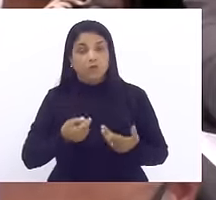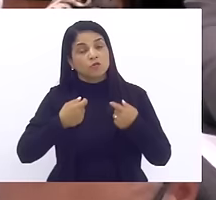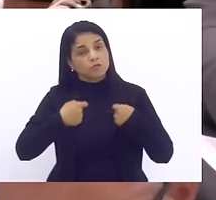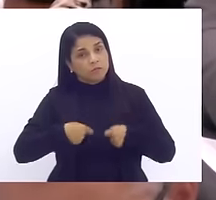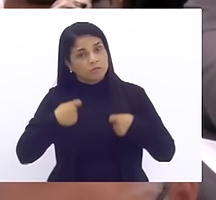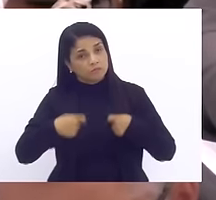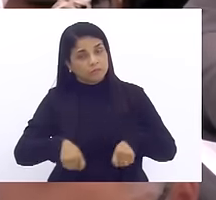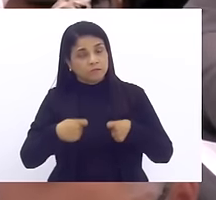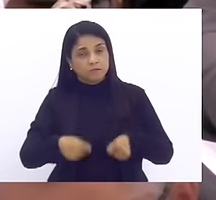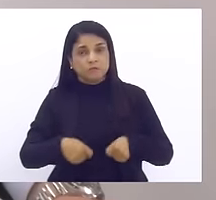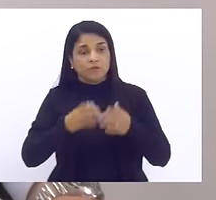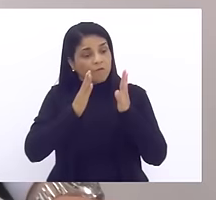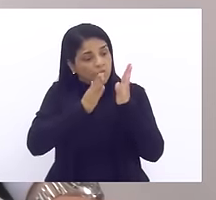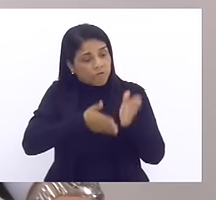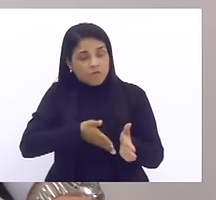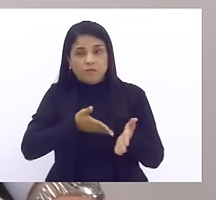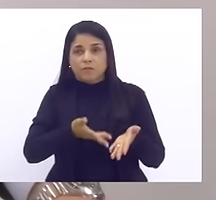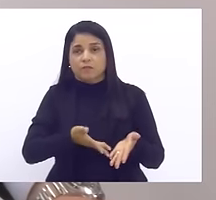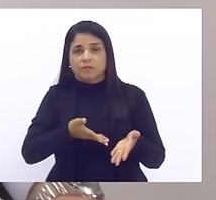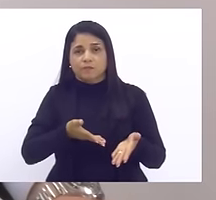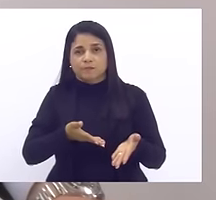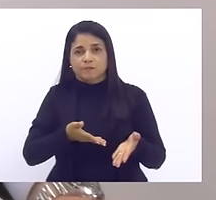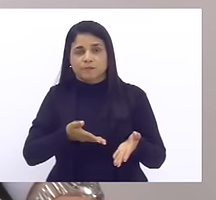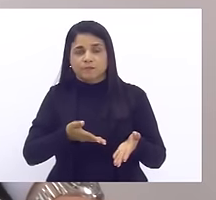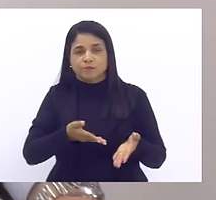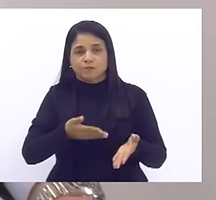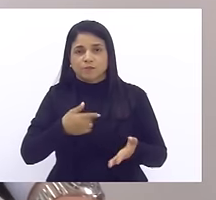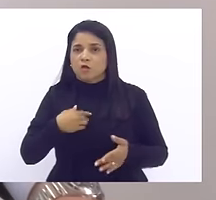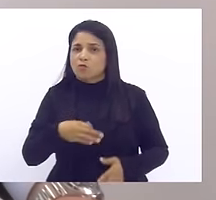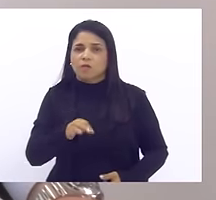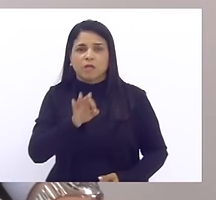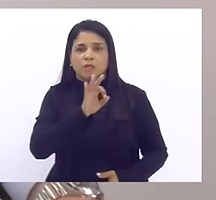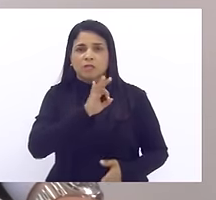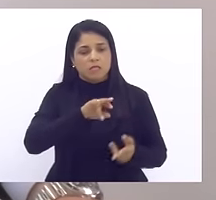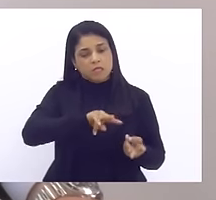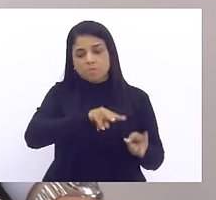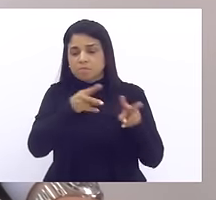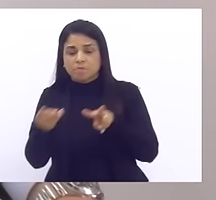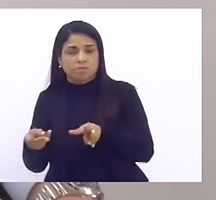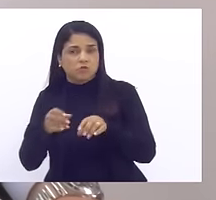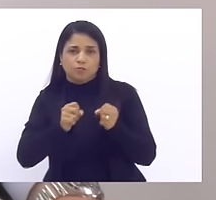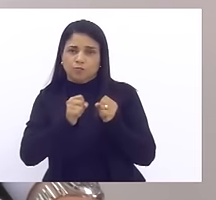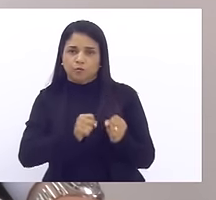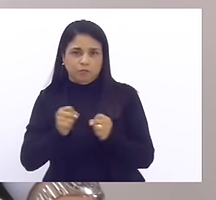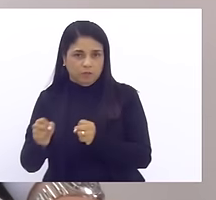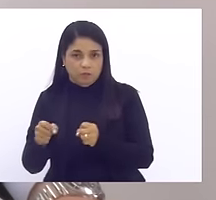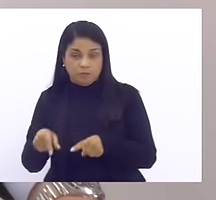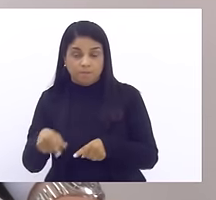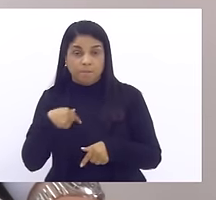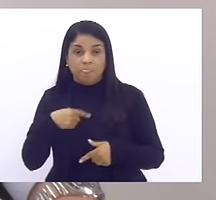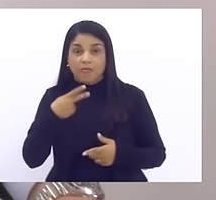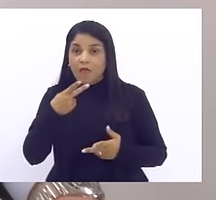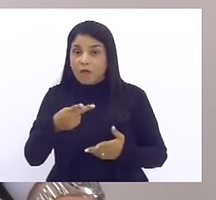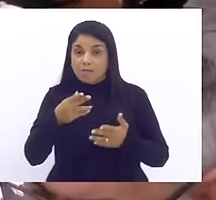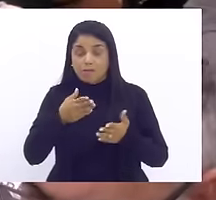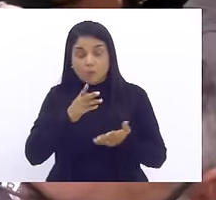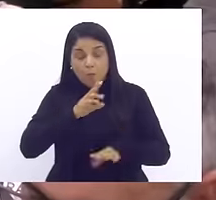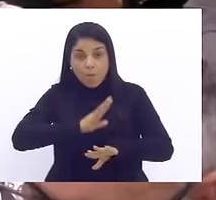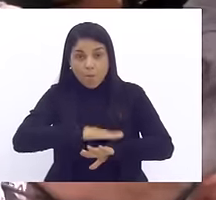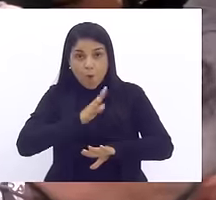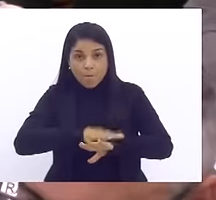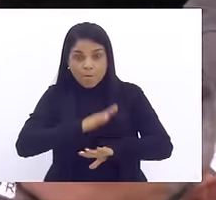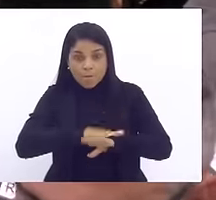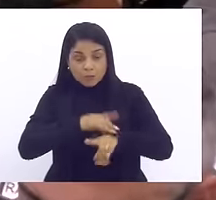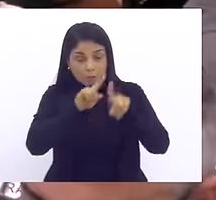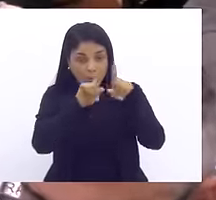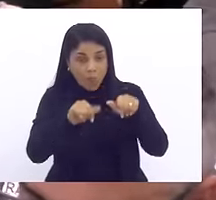o que aqui vou pedir que a senhora repito deles eu disse é que a partir do momento em que